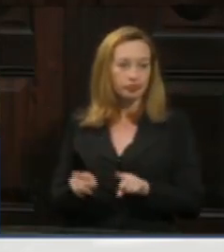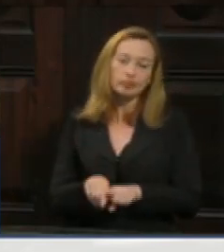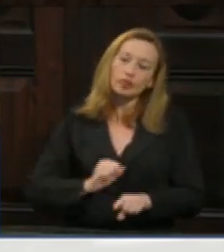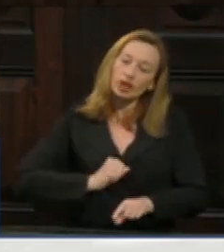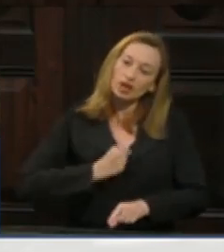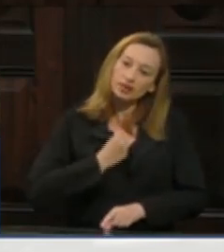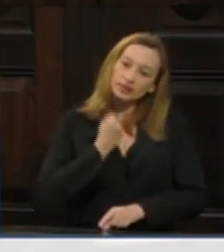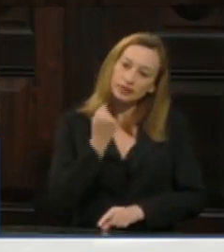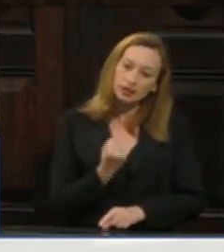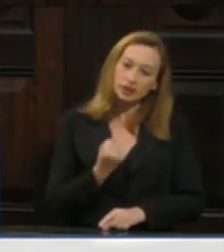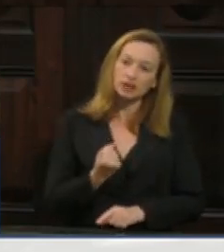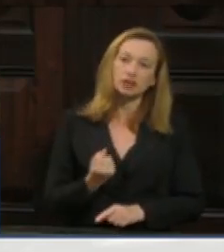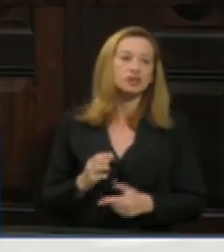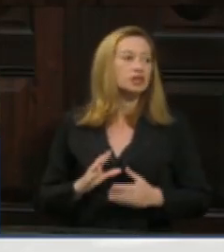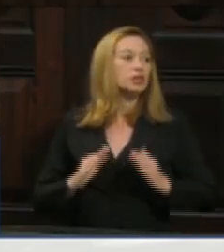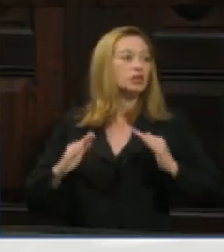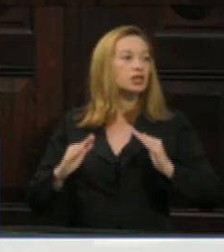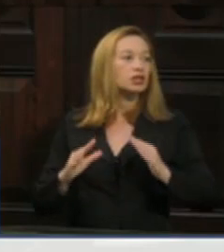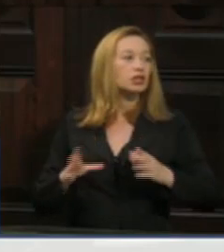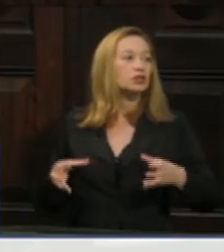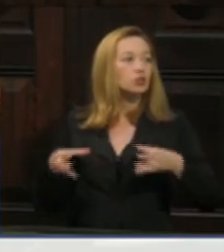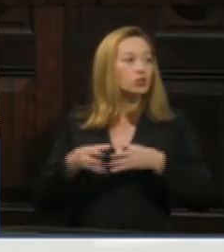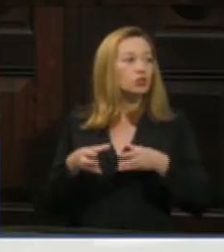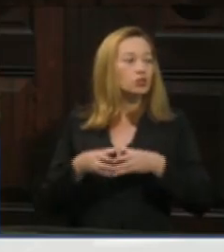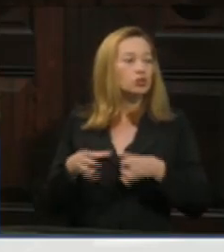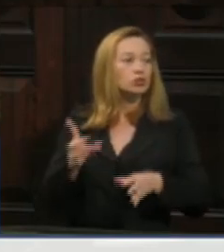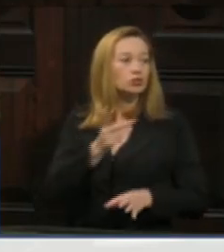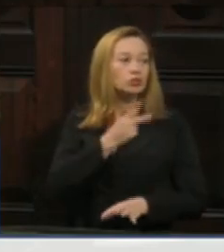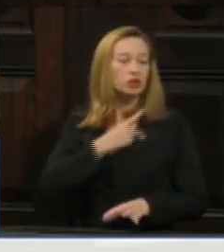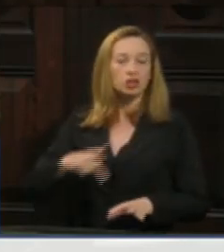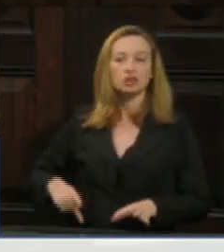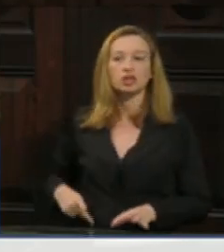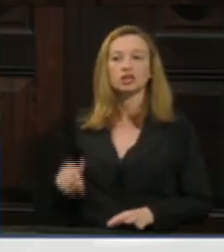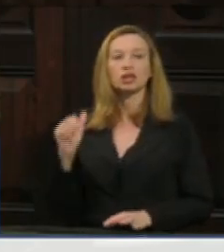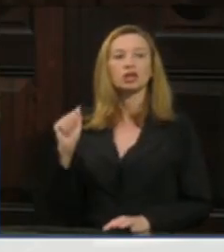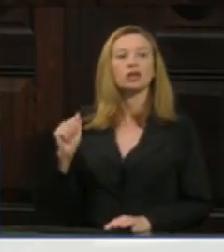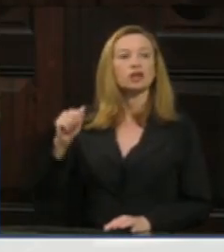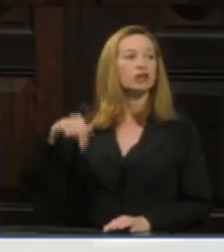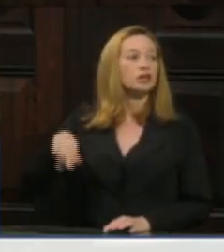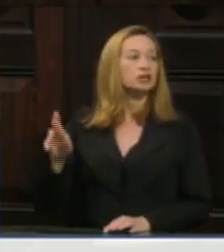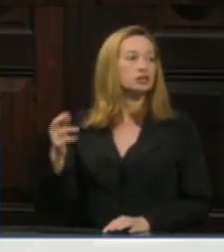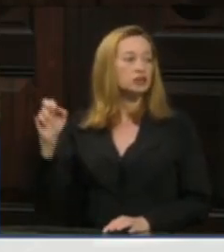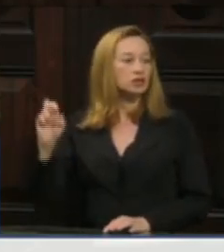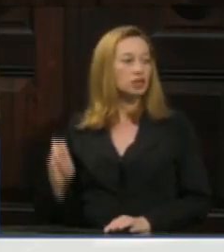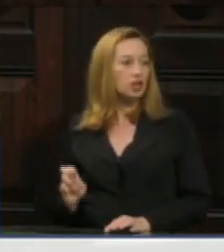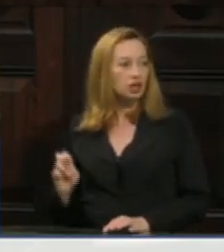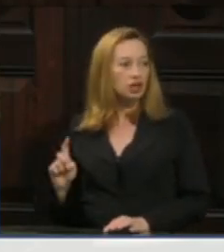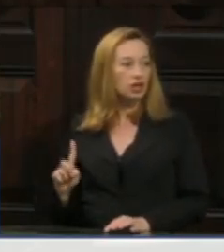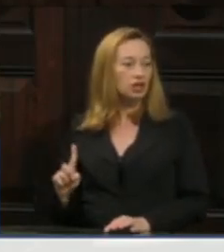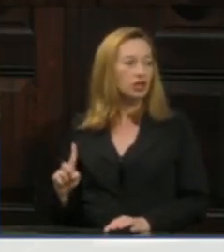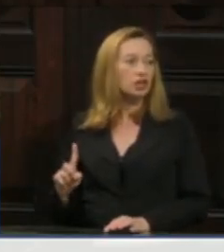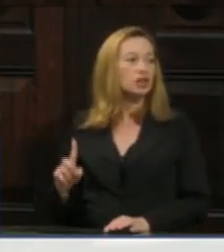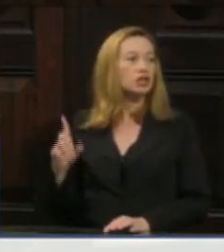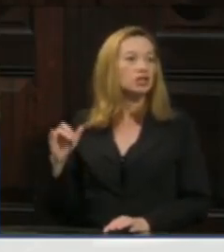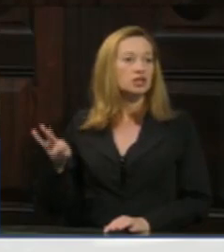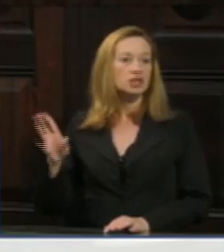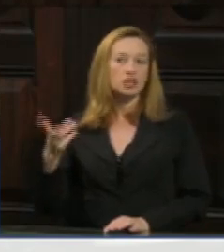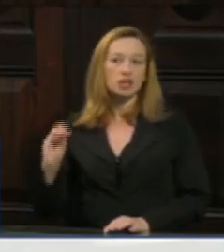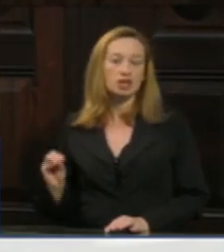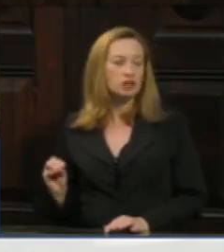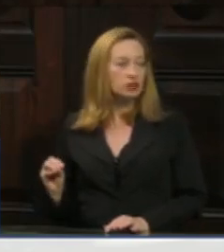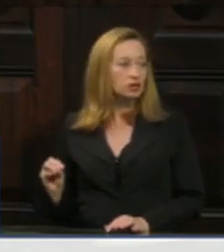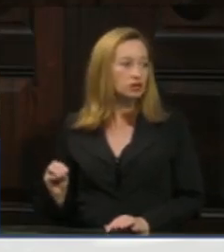ativa, que foi criada agora no final de outubro e estará em pleno vapor a partir de 1º